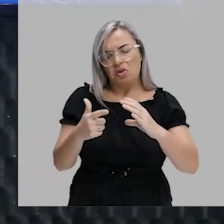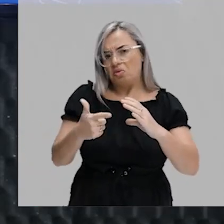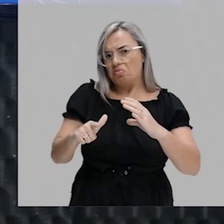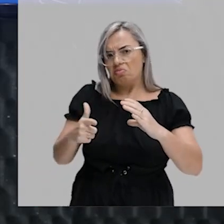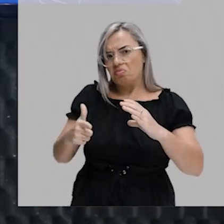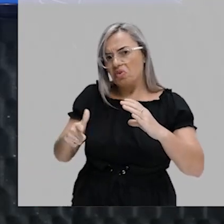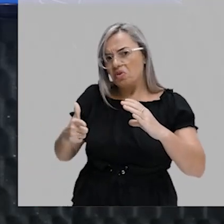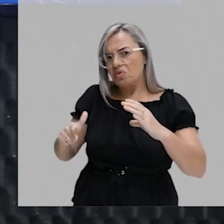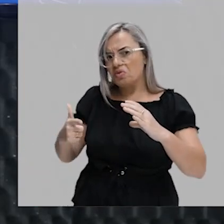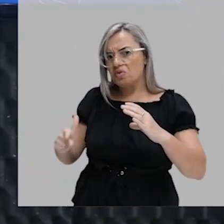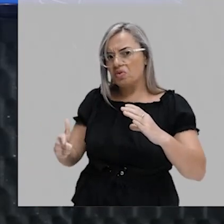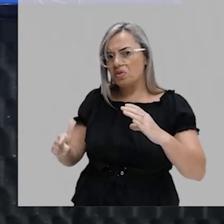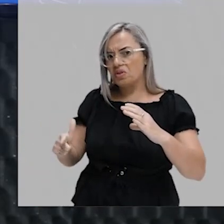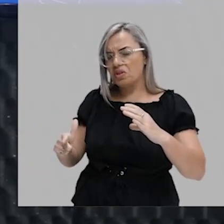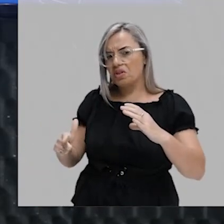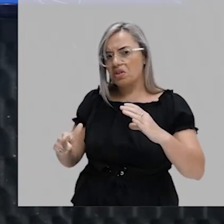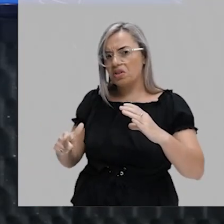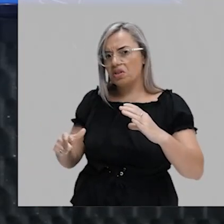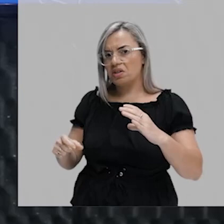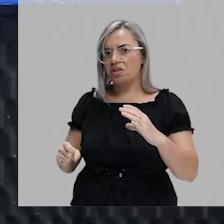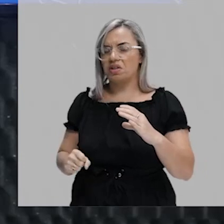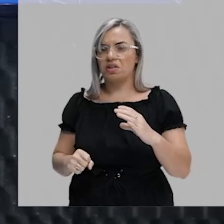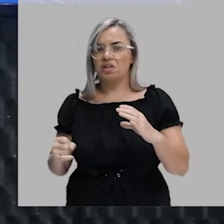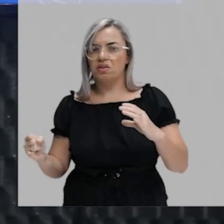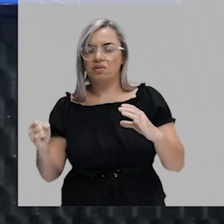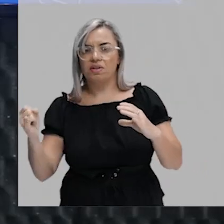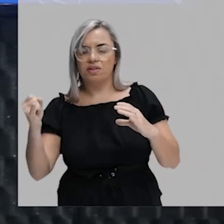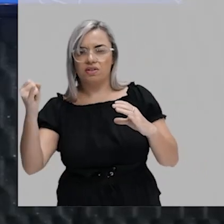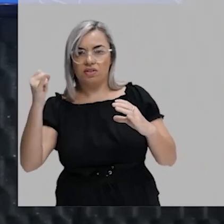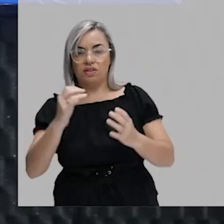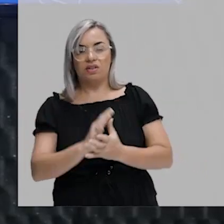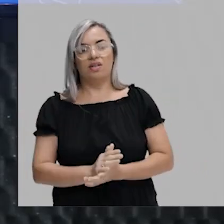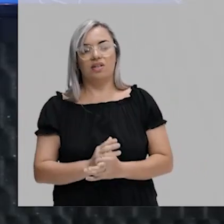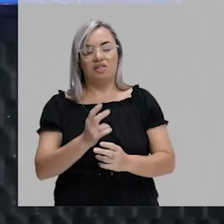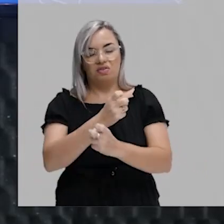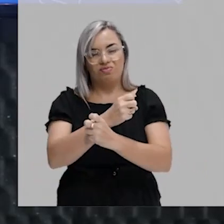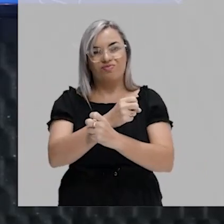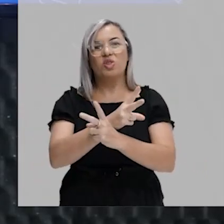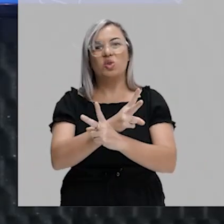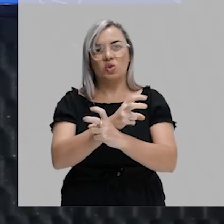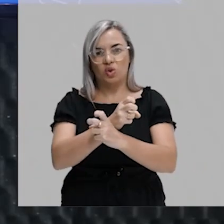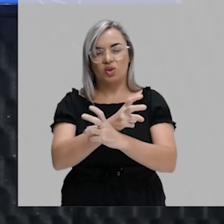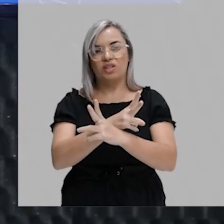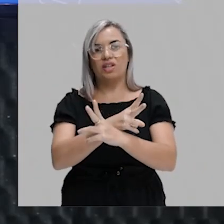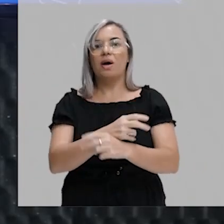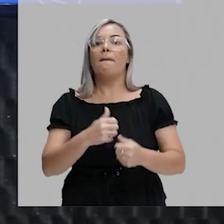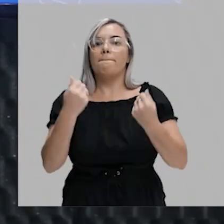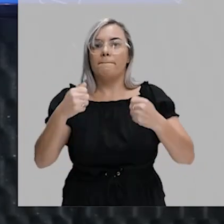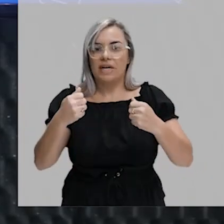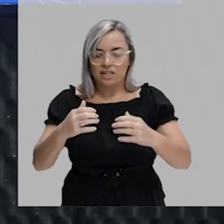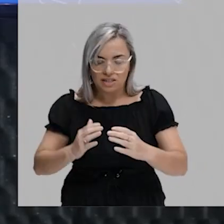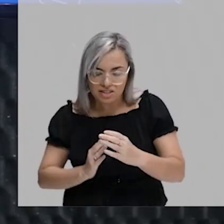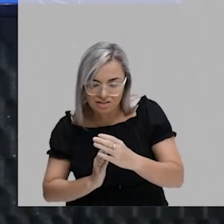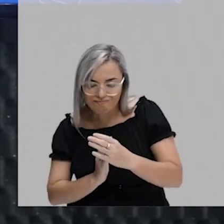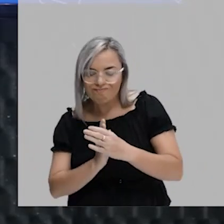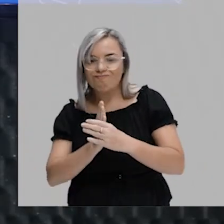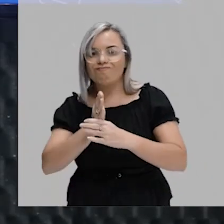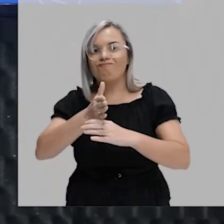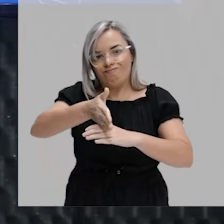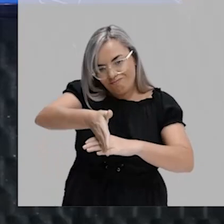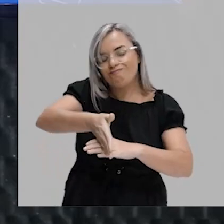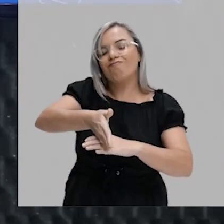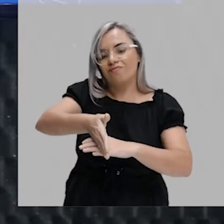seja, ela acaba se tornando tóxica, então a célula precisa eliminar essa substância. Então, essas substâncias elas